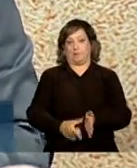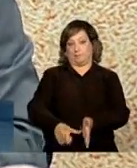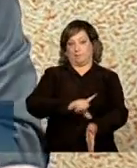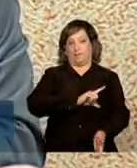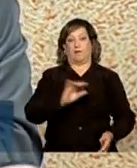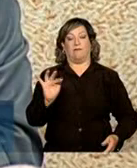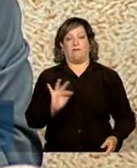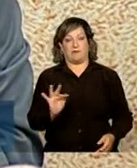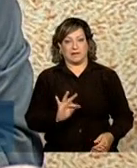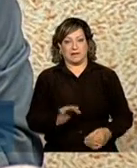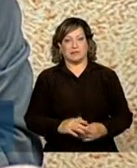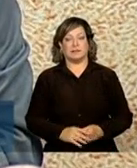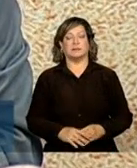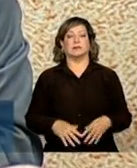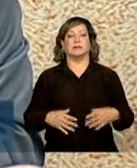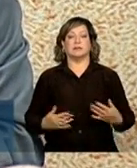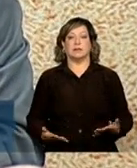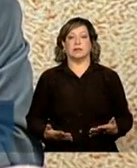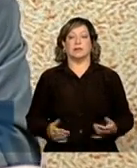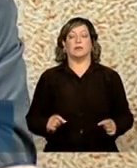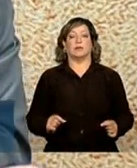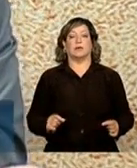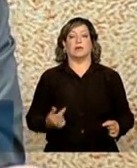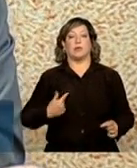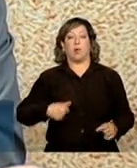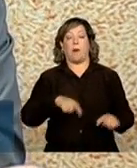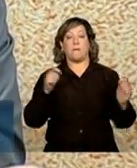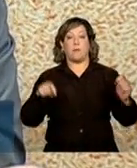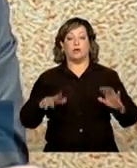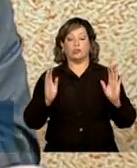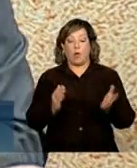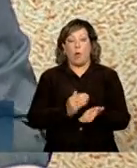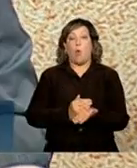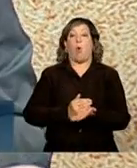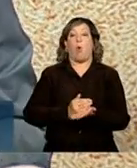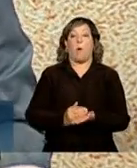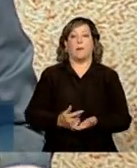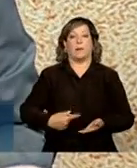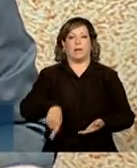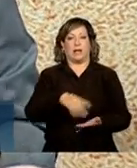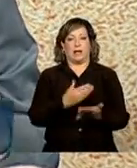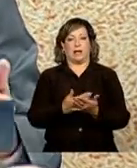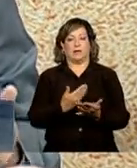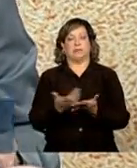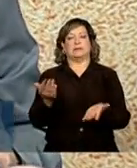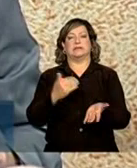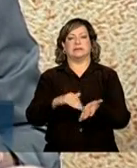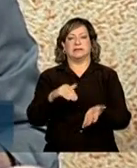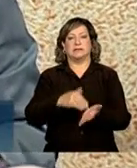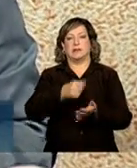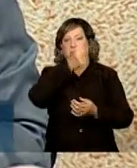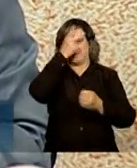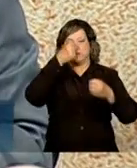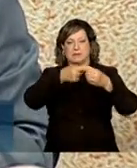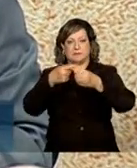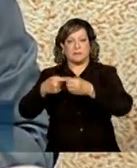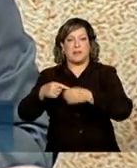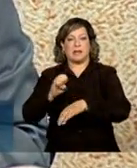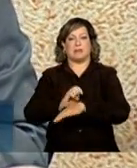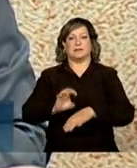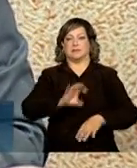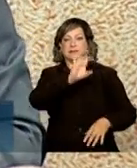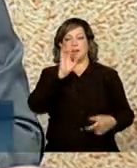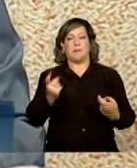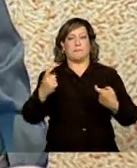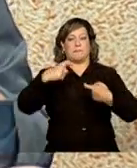precoce eh para que a gente possa já no começo das aulas a secretarias municipais estaduais a parceria